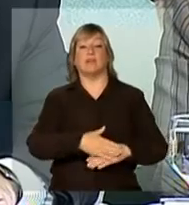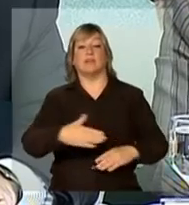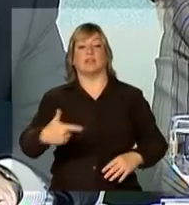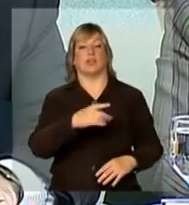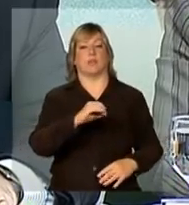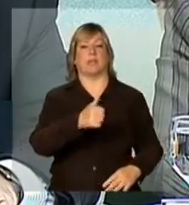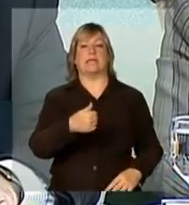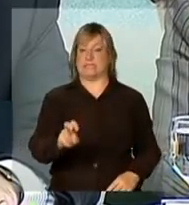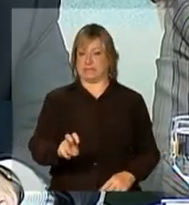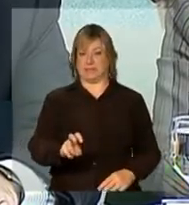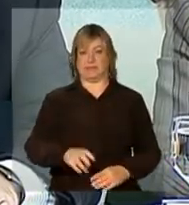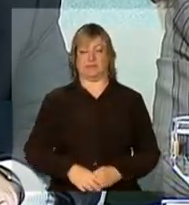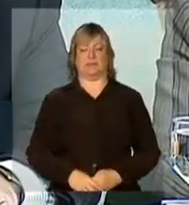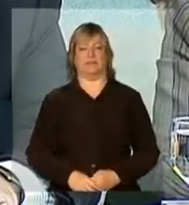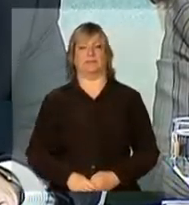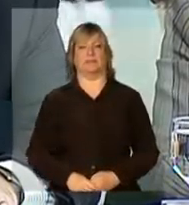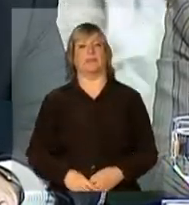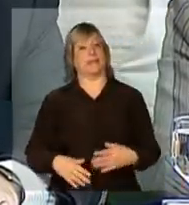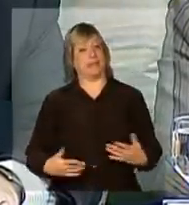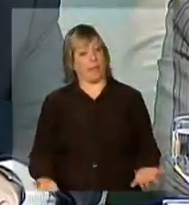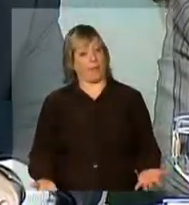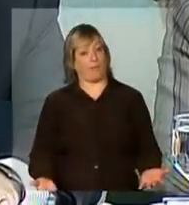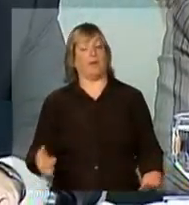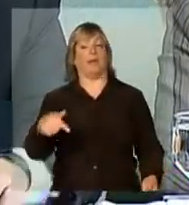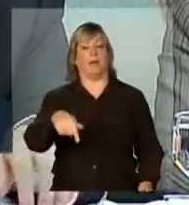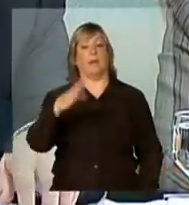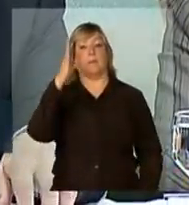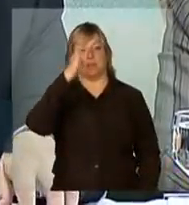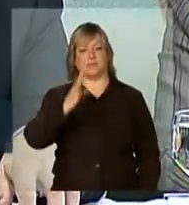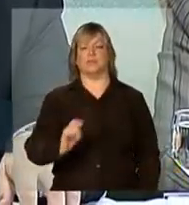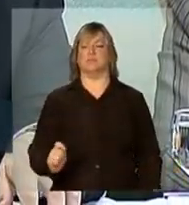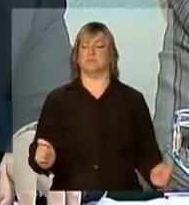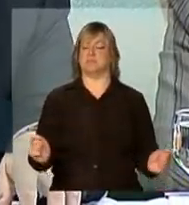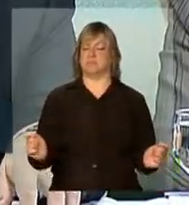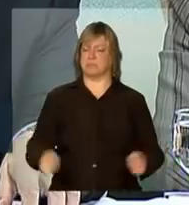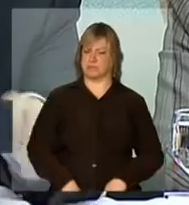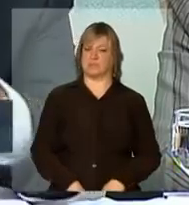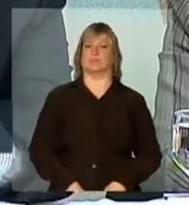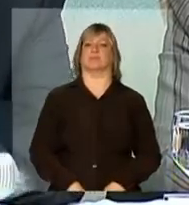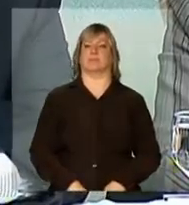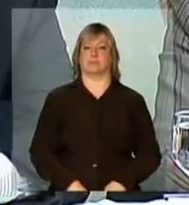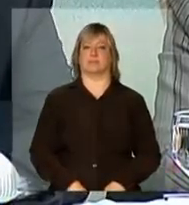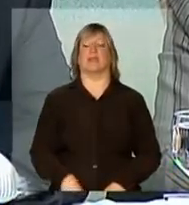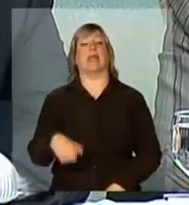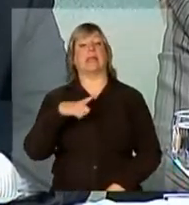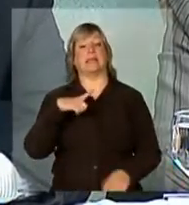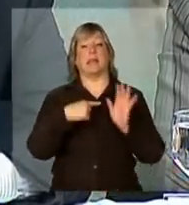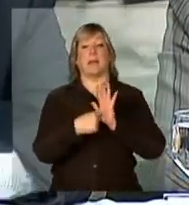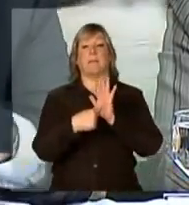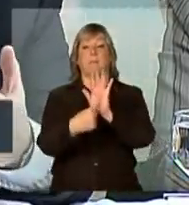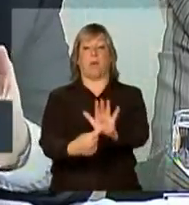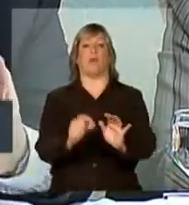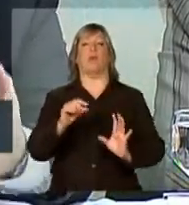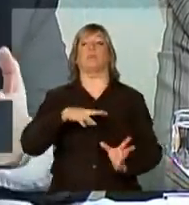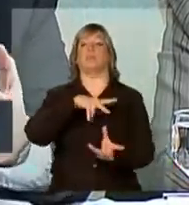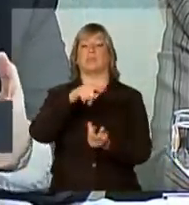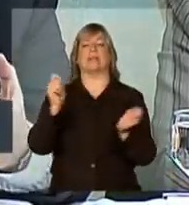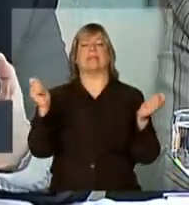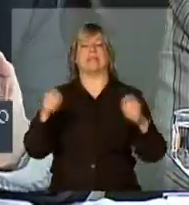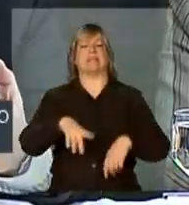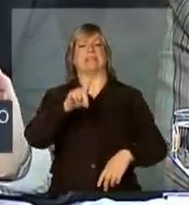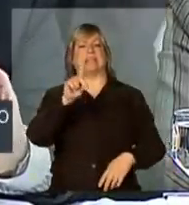2015. Então, o Brasil pode ter mostrado o mundo que é possível